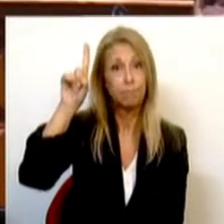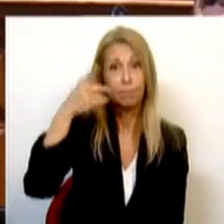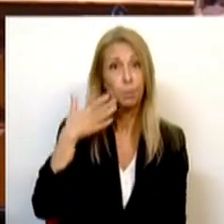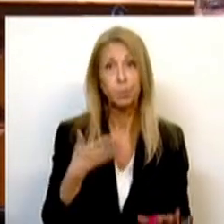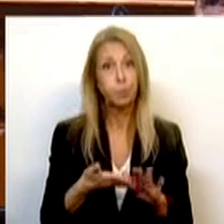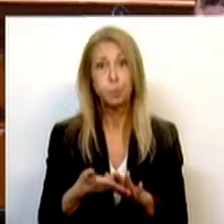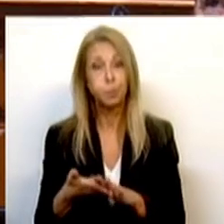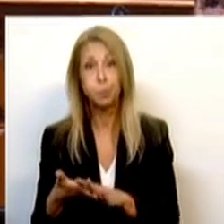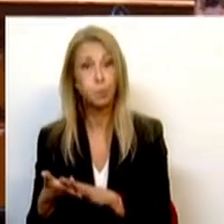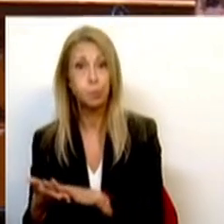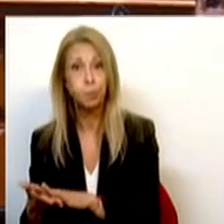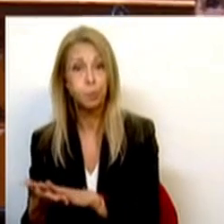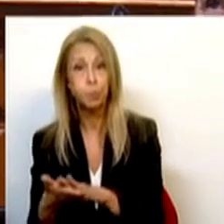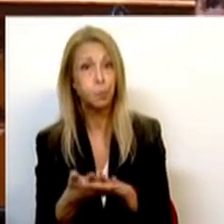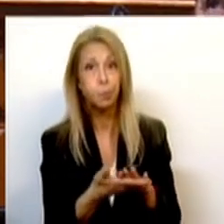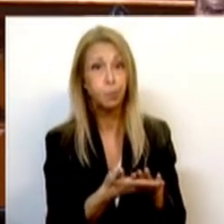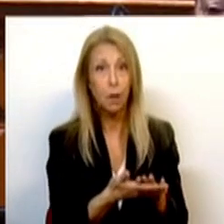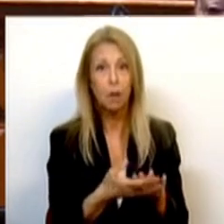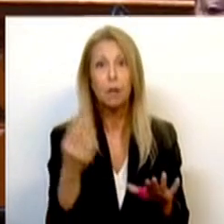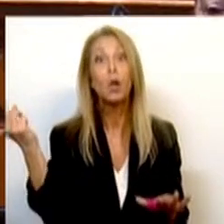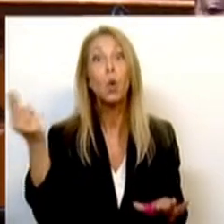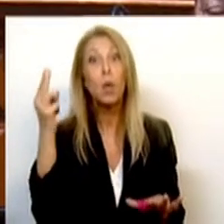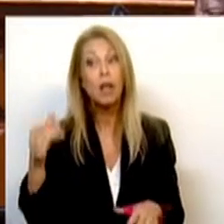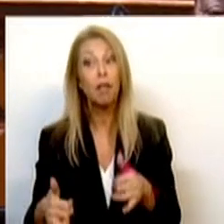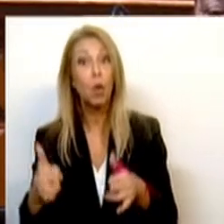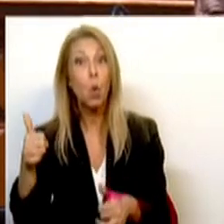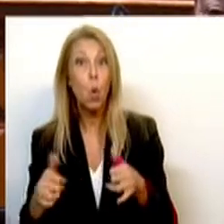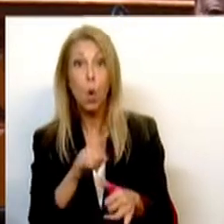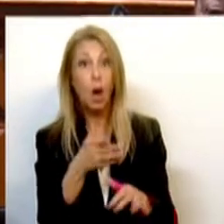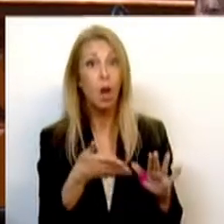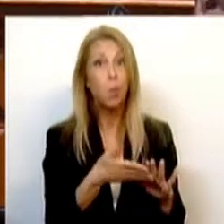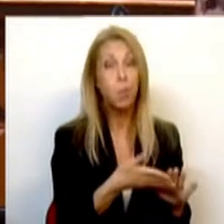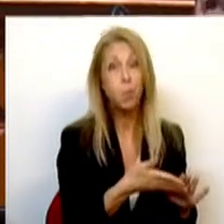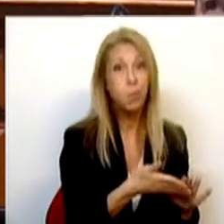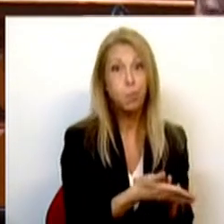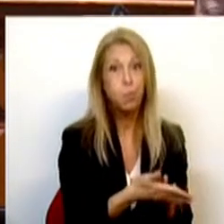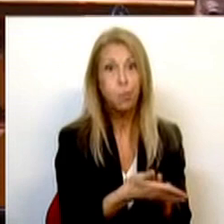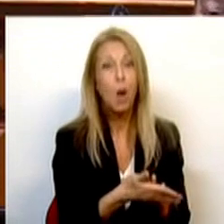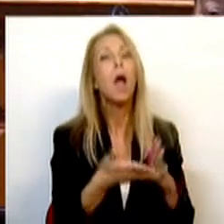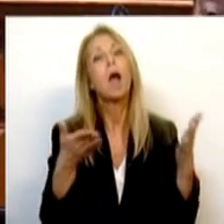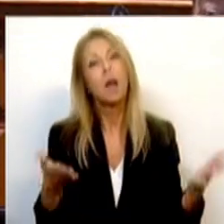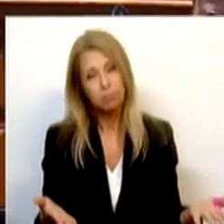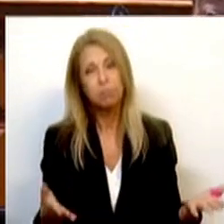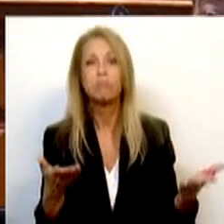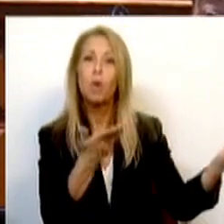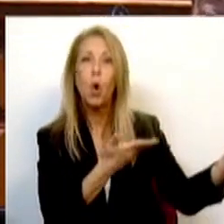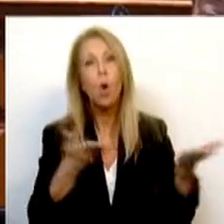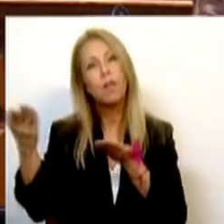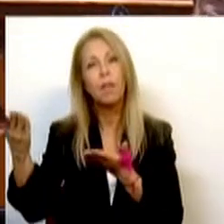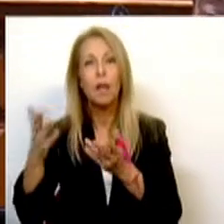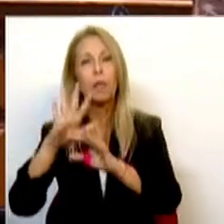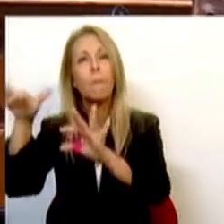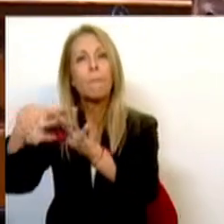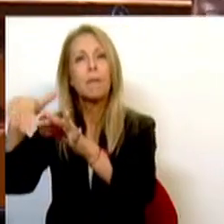colocação e que na unidade concorriam e que foram convidados para instalar uma